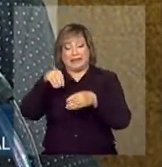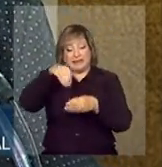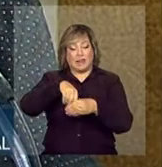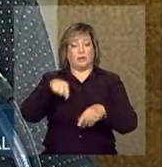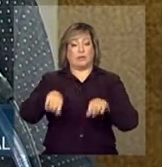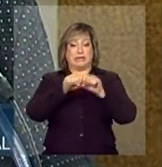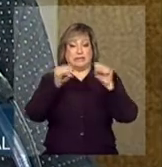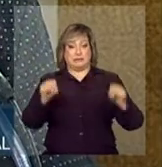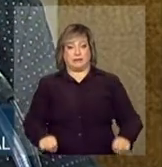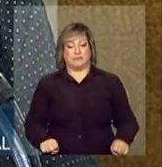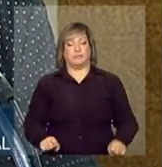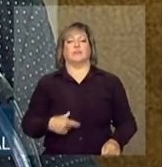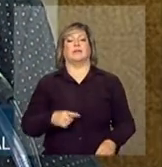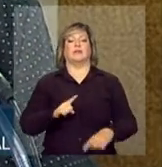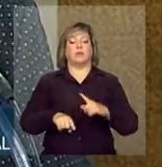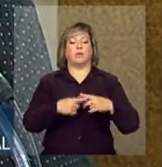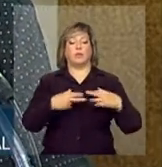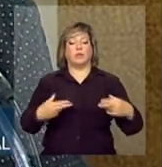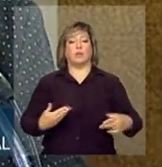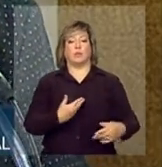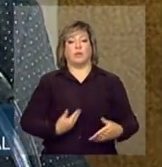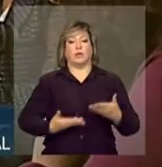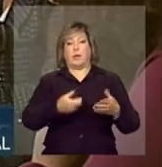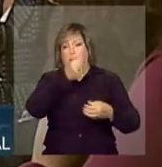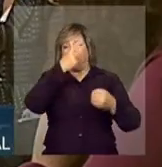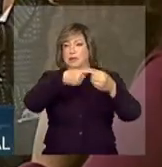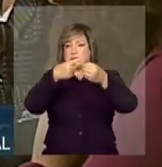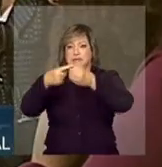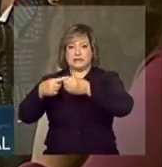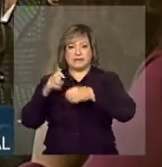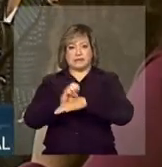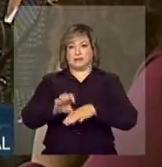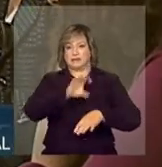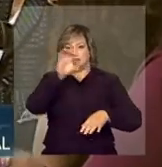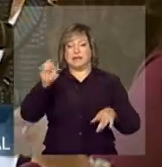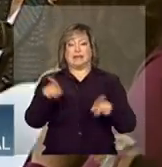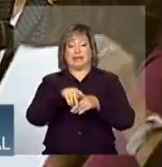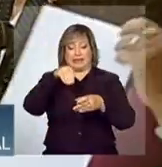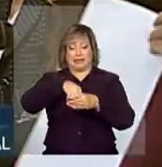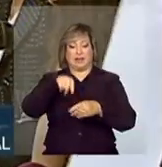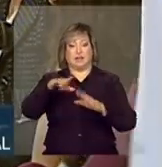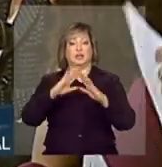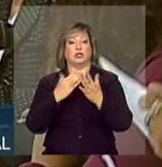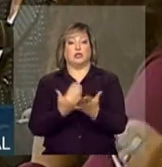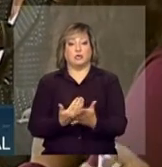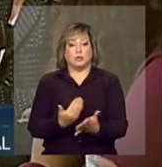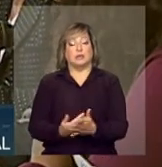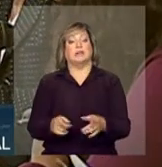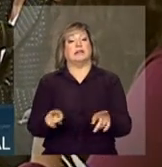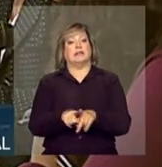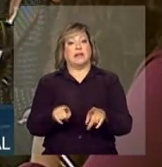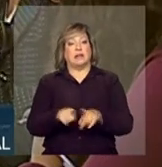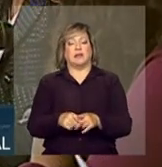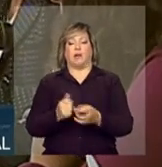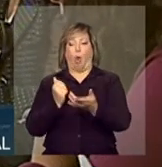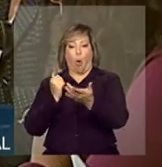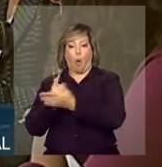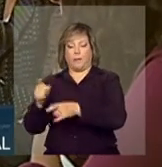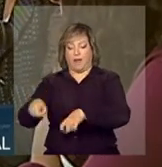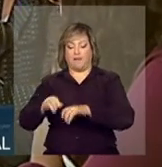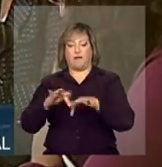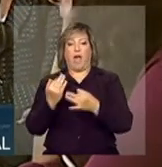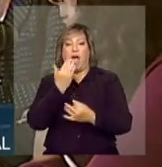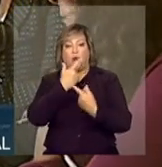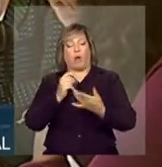equipamentos públicos dos estados e os equipamentos públicos dos municípios, para além da educação, têm que comprar da seguridade da agricultura familiar, sim. Isso é